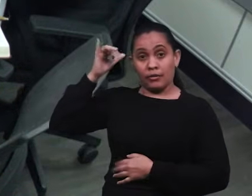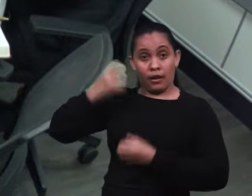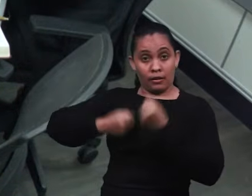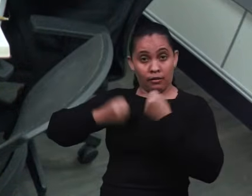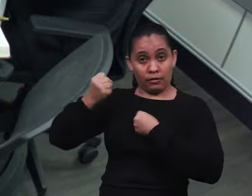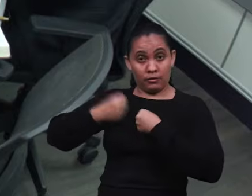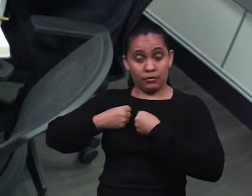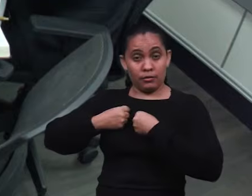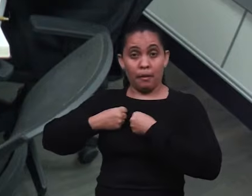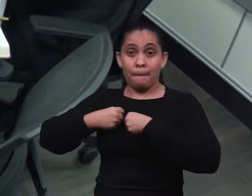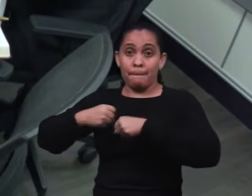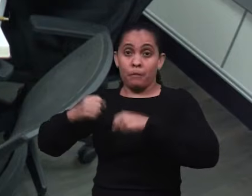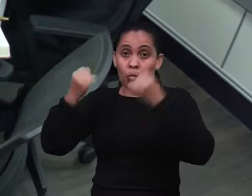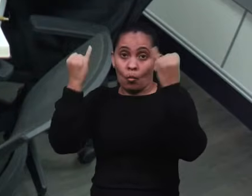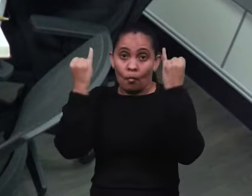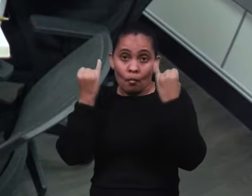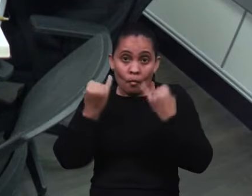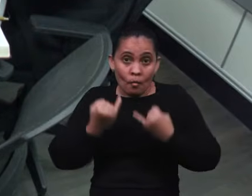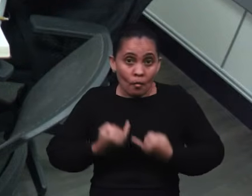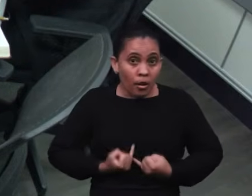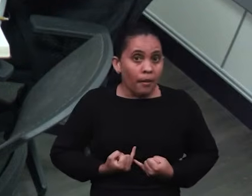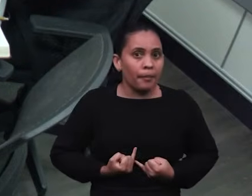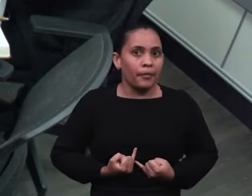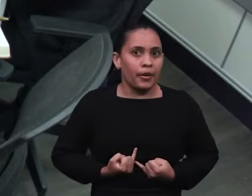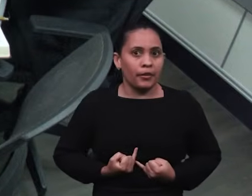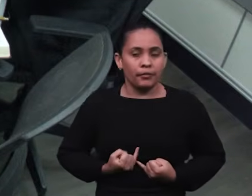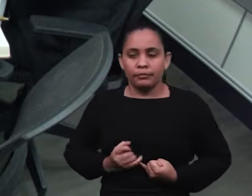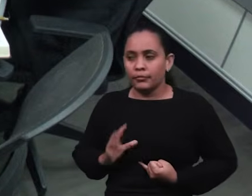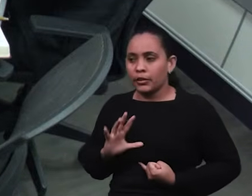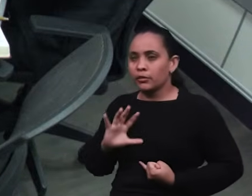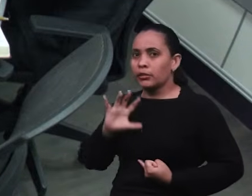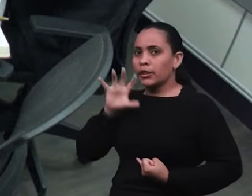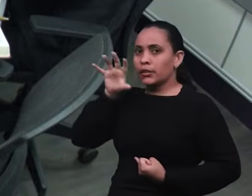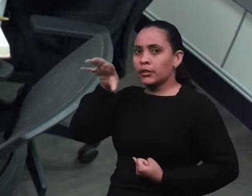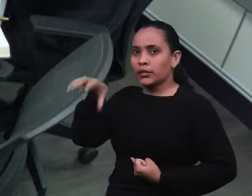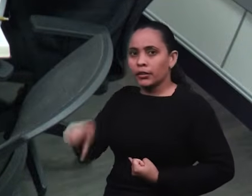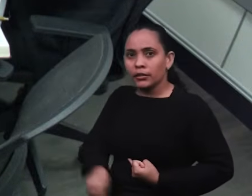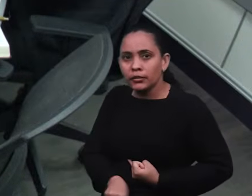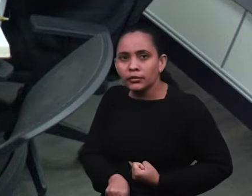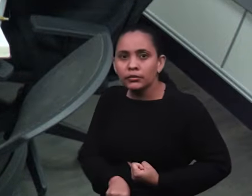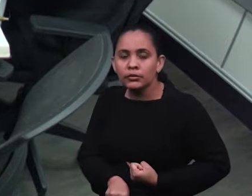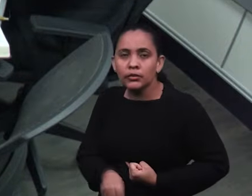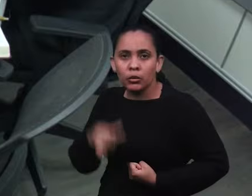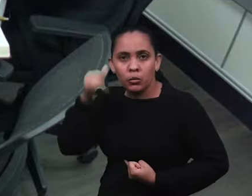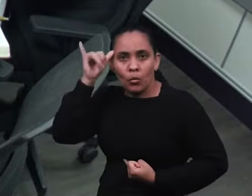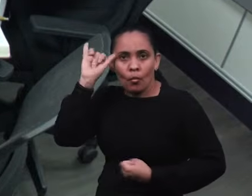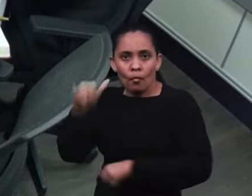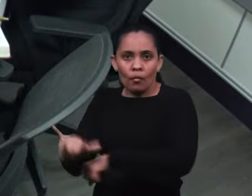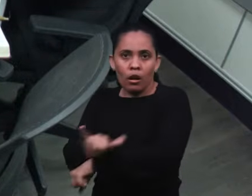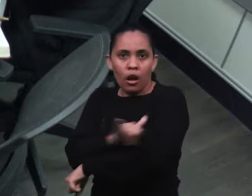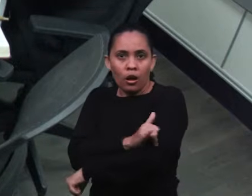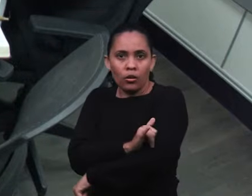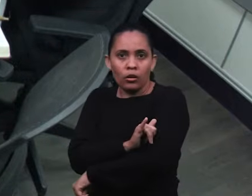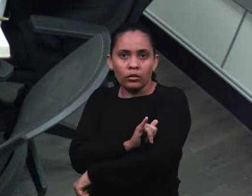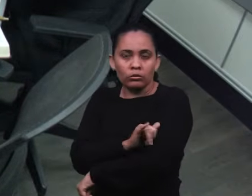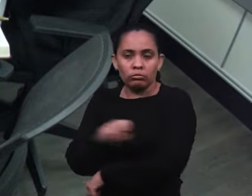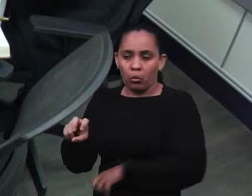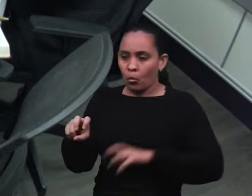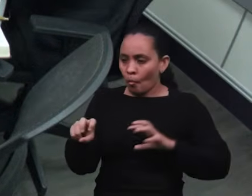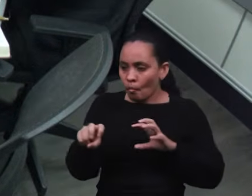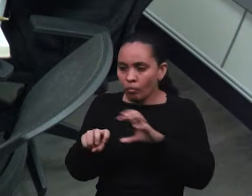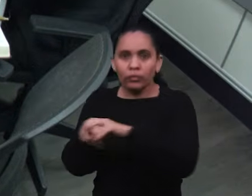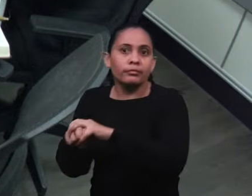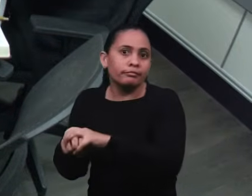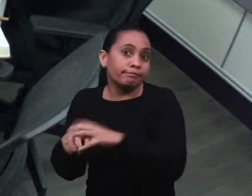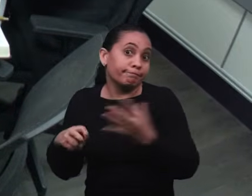escassez, de crise, ele é muito mais abrupto do que o período de bonança. Então, é necessário o planejamento, é necessário